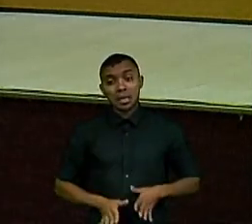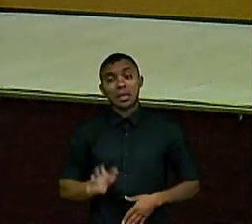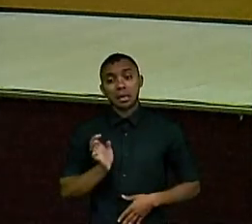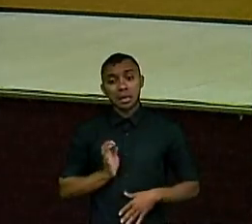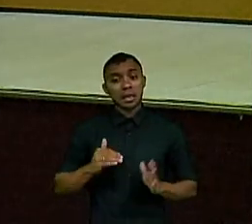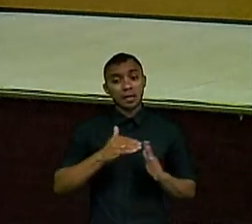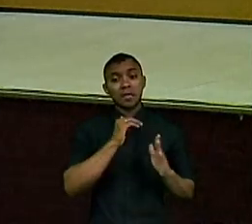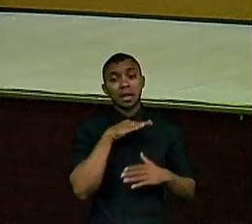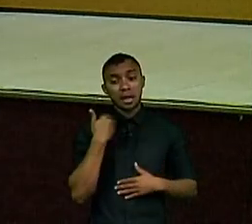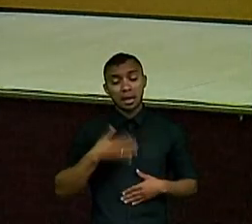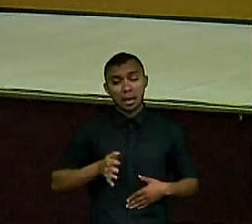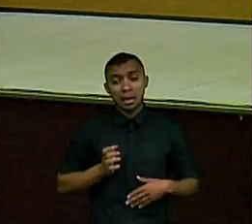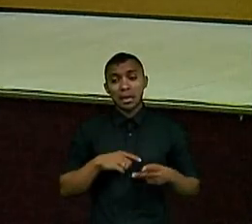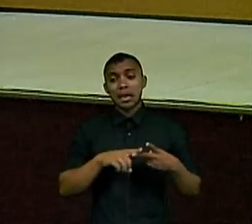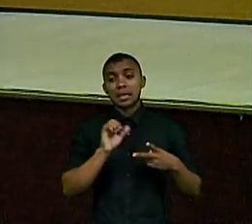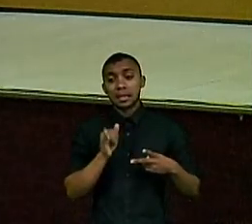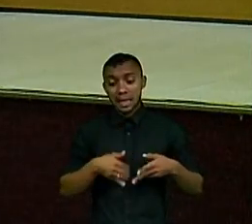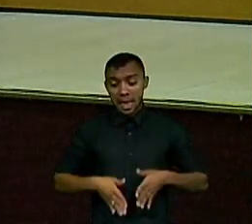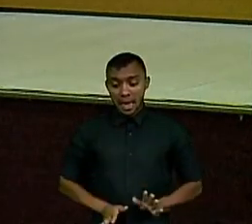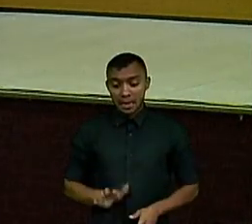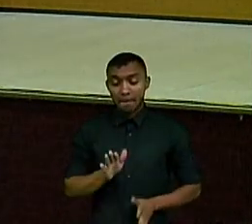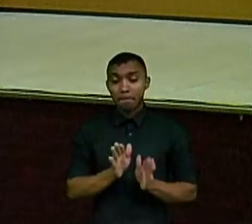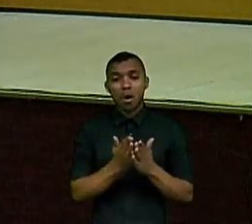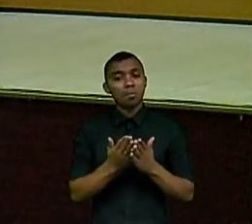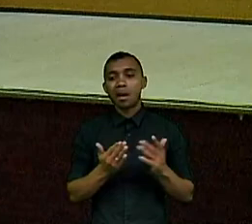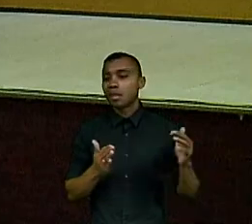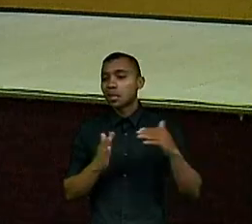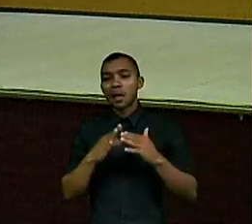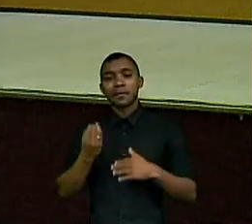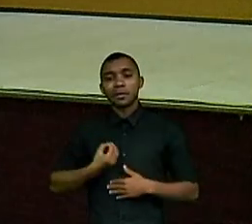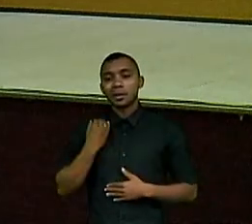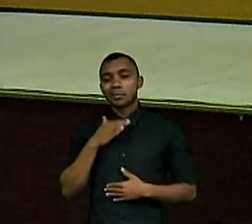sse rica se você nasce sse